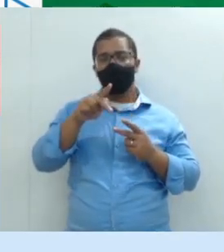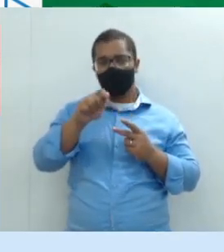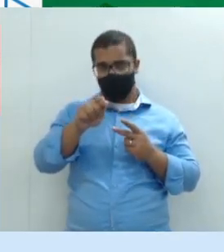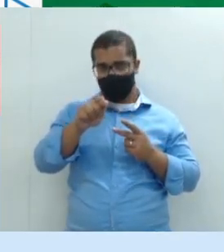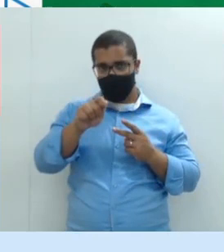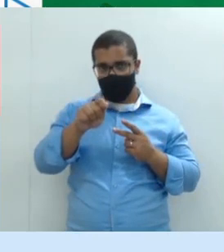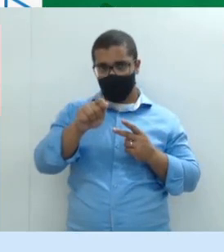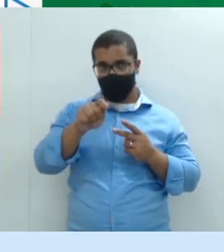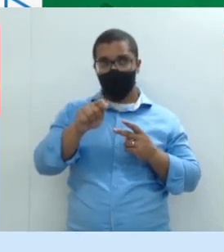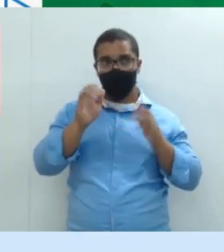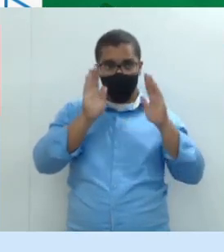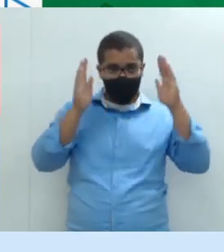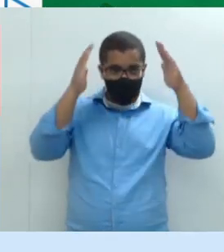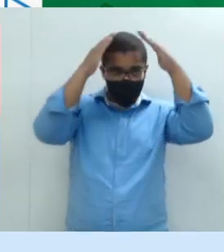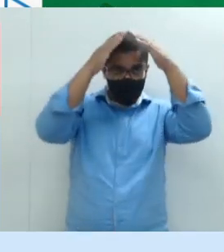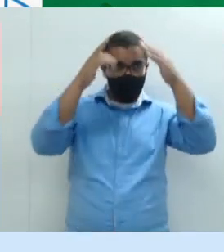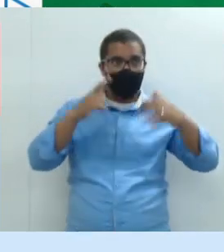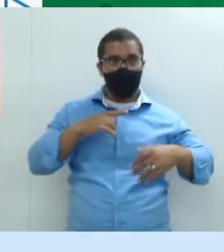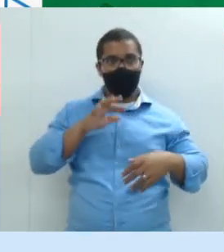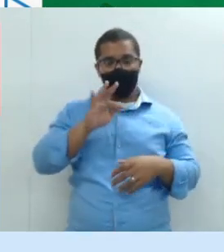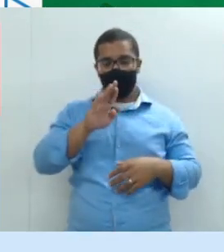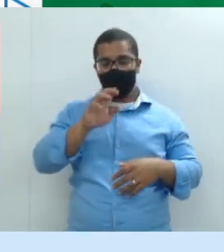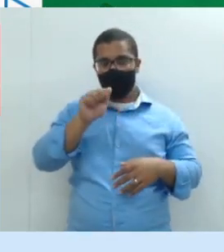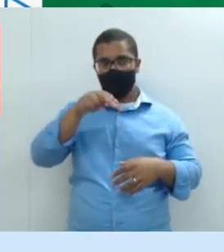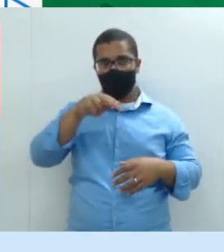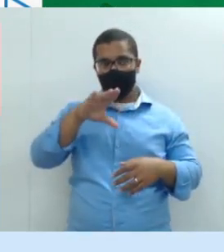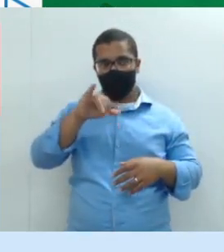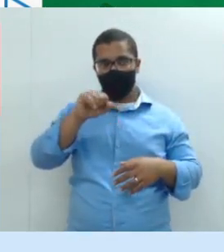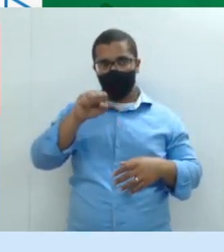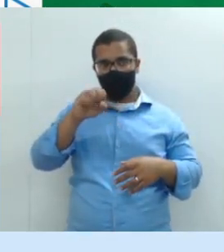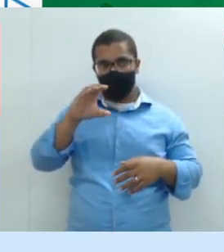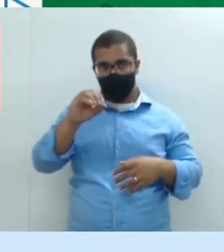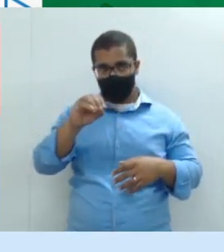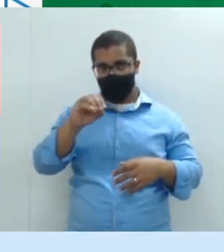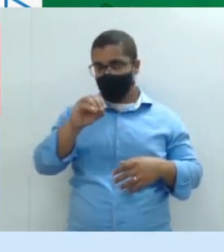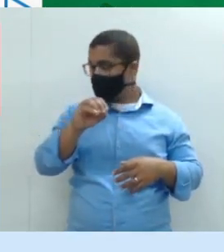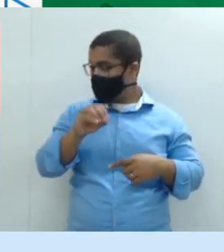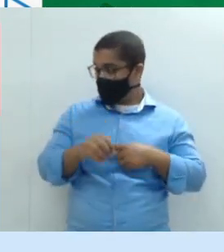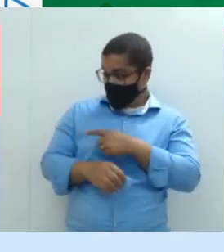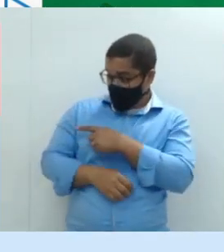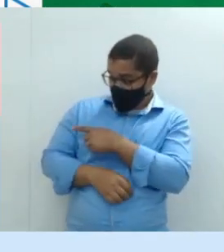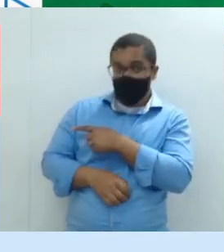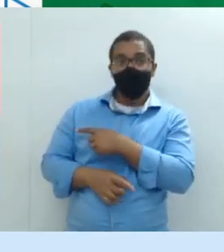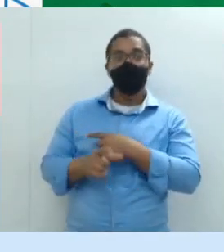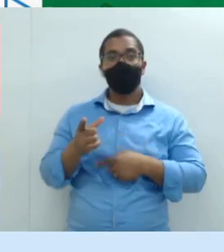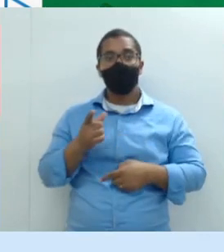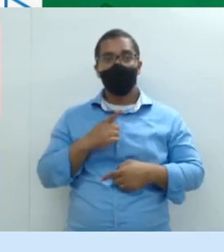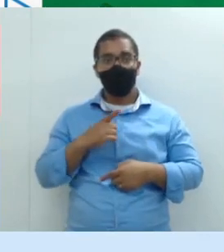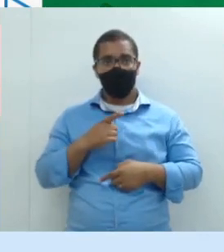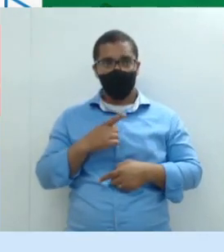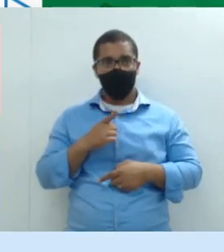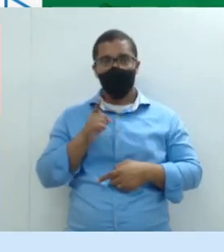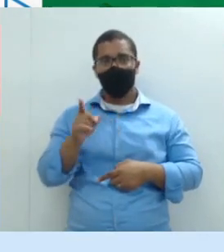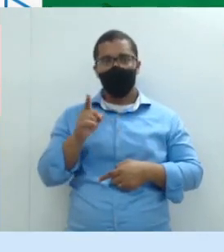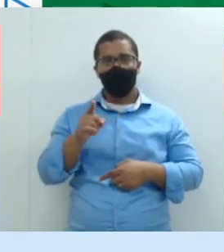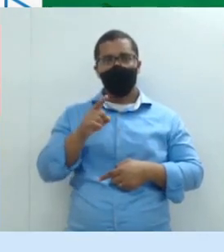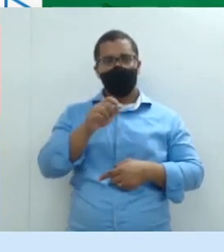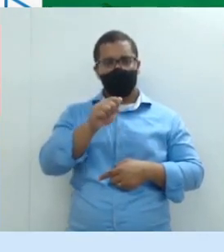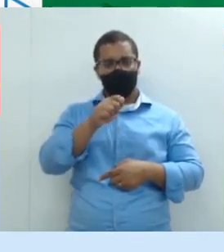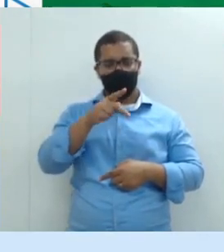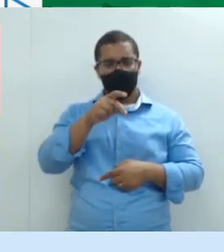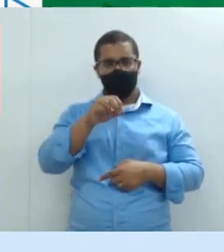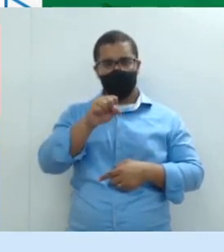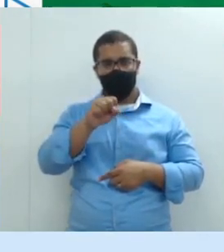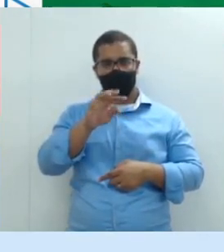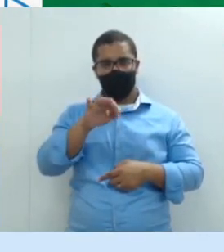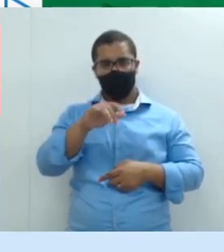Você verifica o Papa Francisco, do outro lado, do lado contrário, o Papa da Igreja Ortodoxa. Seria um da Apostólica e outro da Ortodoxa,